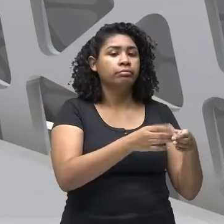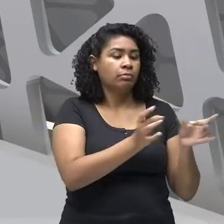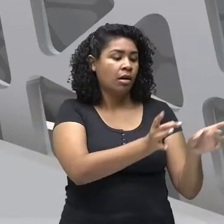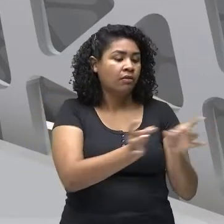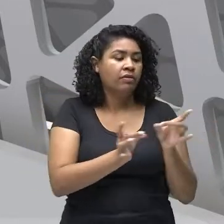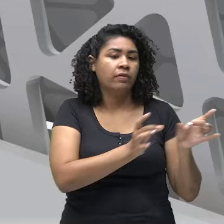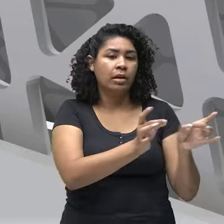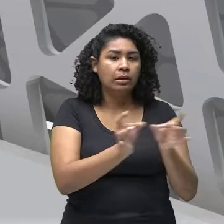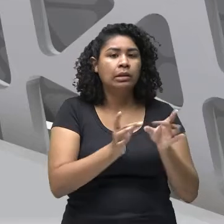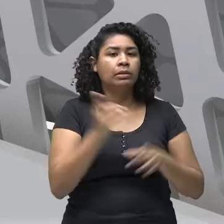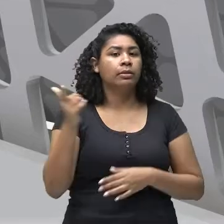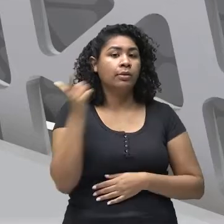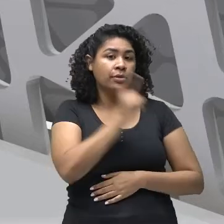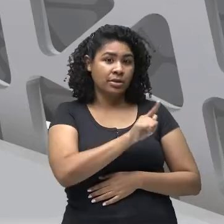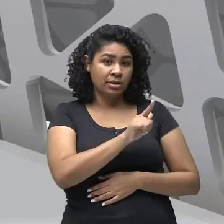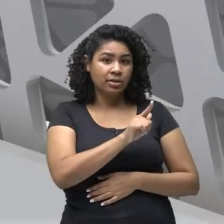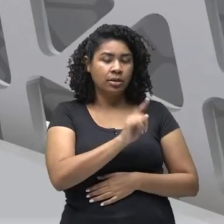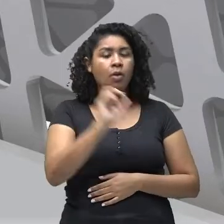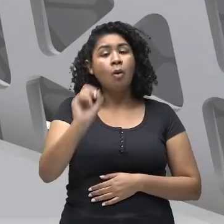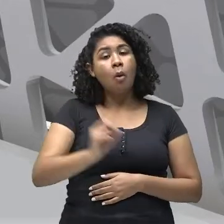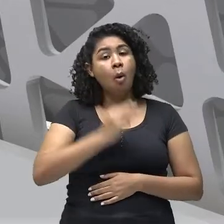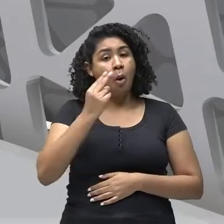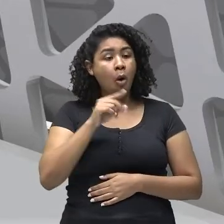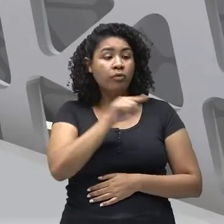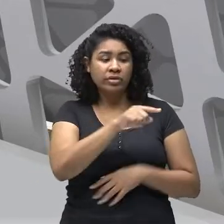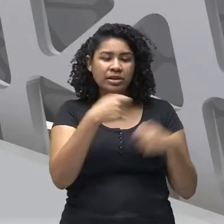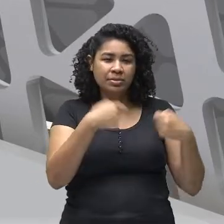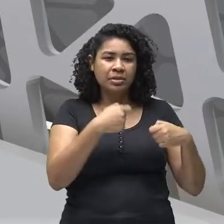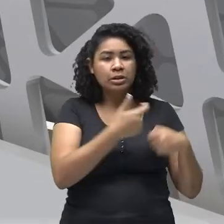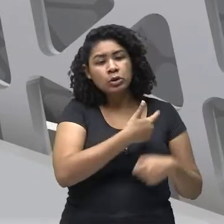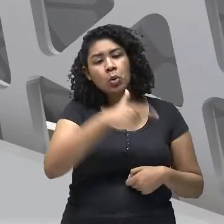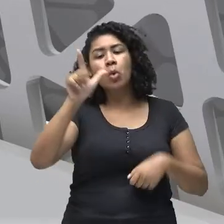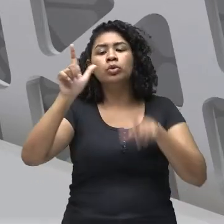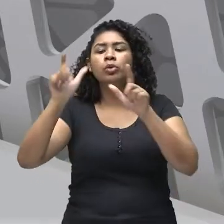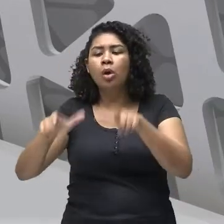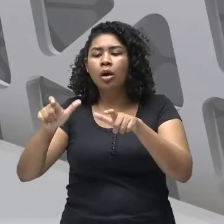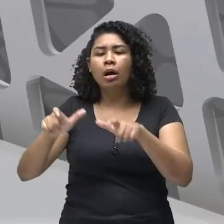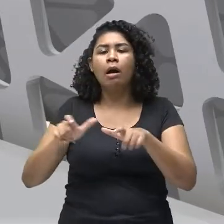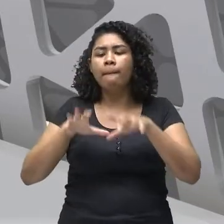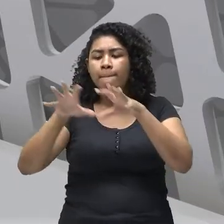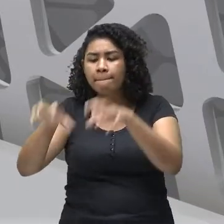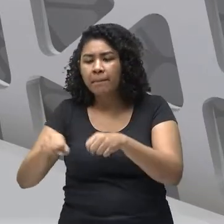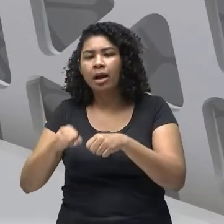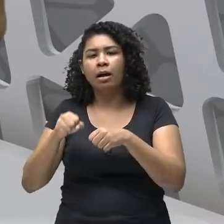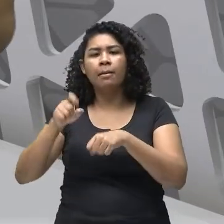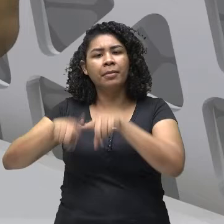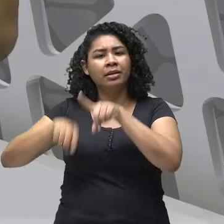aí onde você mora, ou então em uma outra localidade.